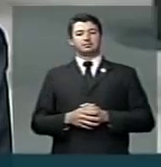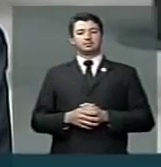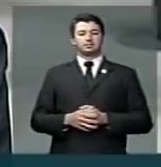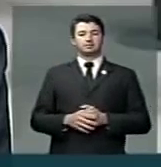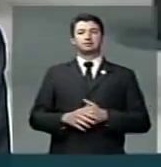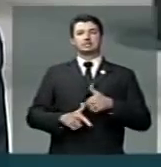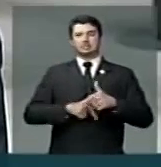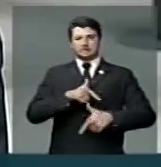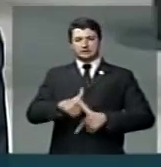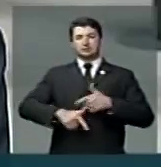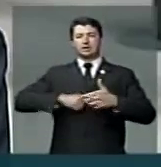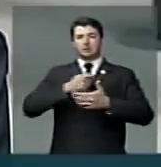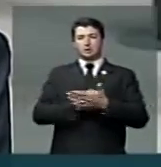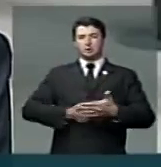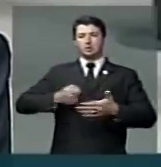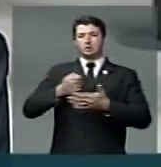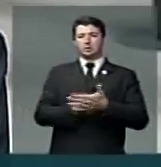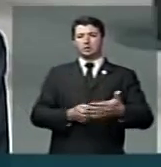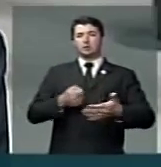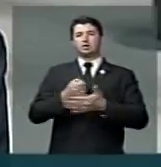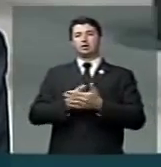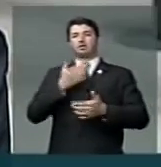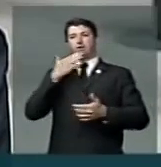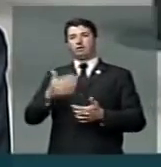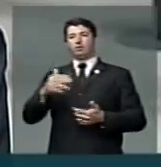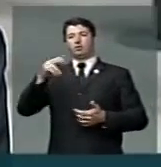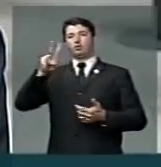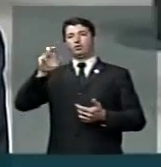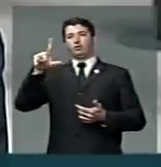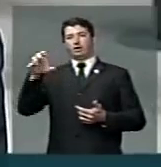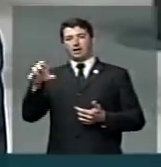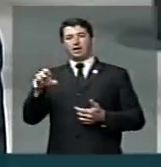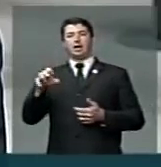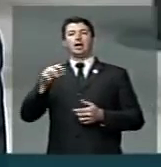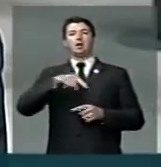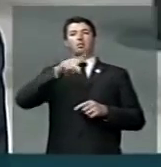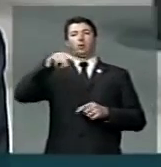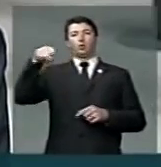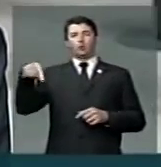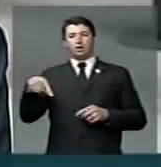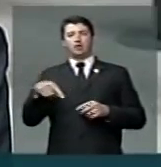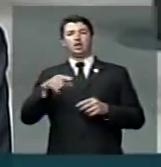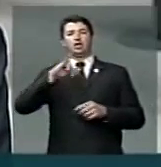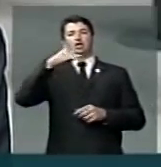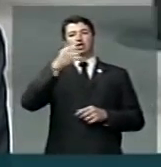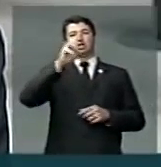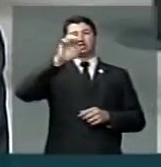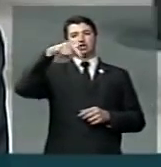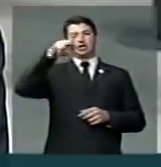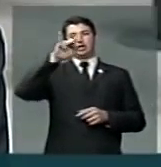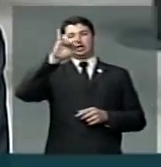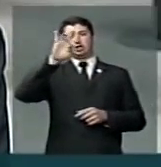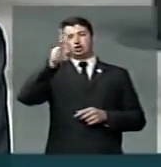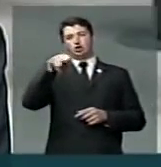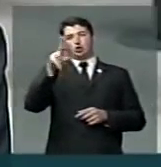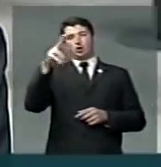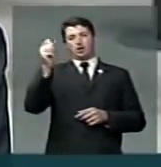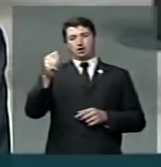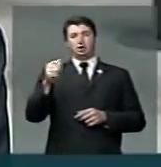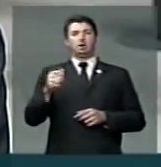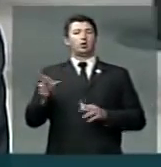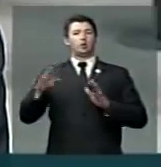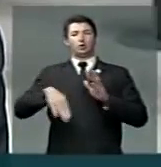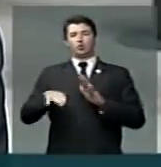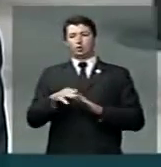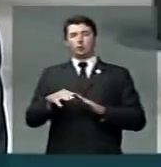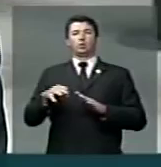trabalhado incansavelmente pelos vales do Rio Doce, Mucuri, Jequitinhonha, todo o leste mineiro, e não